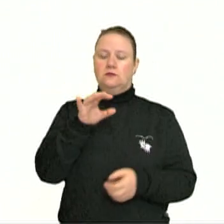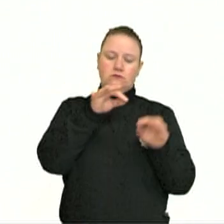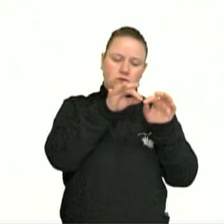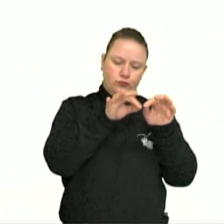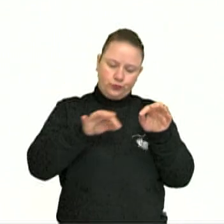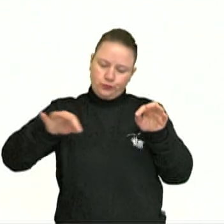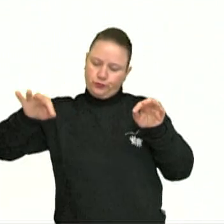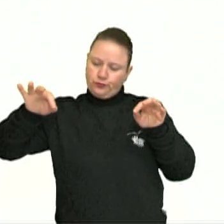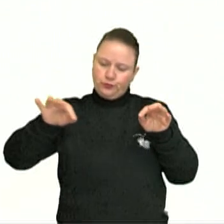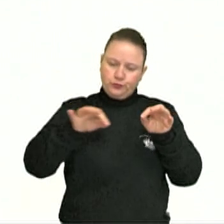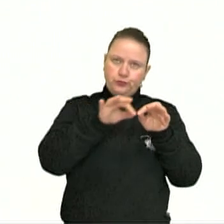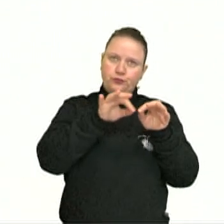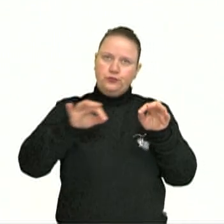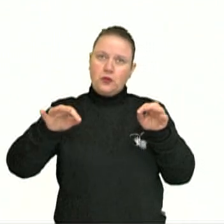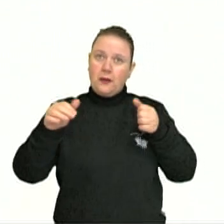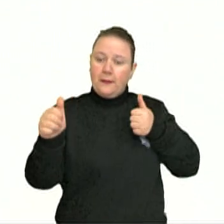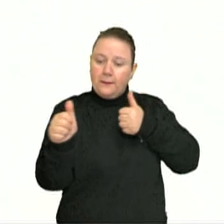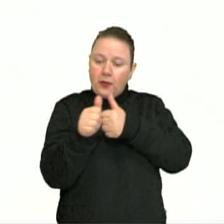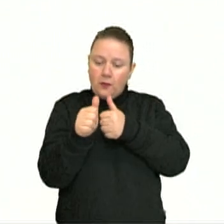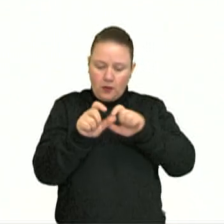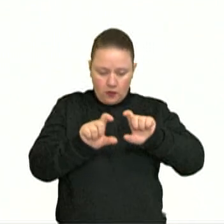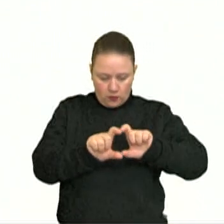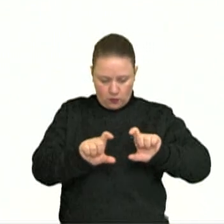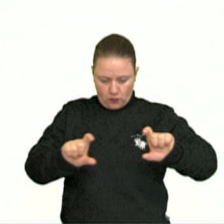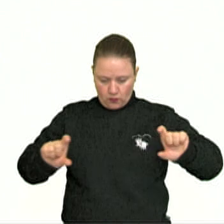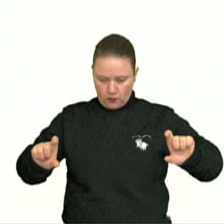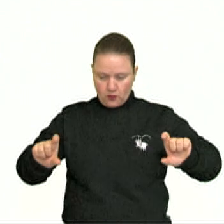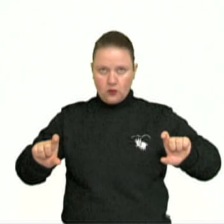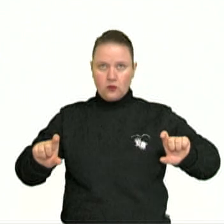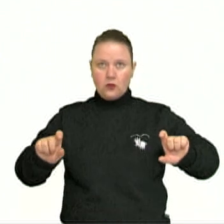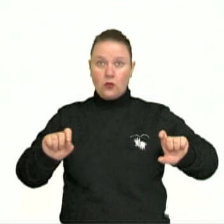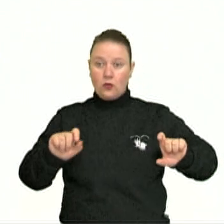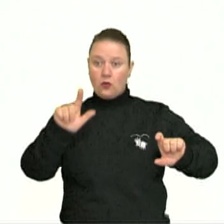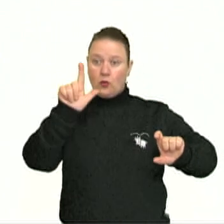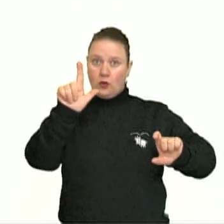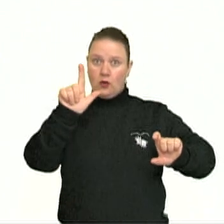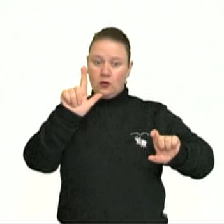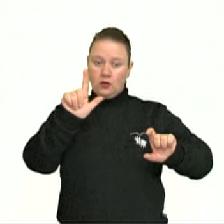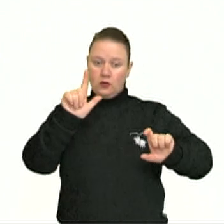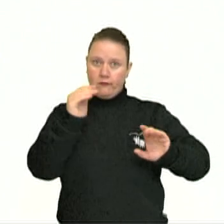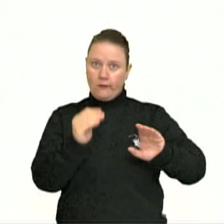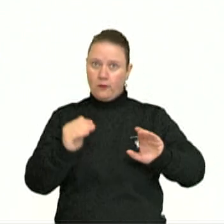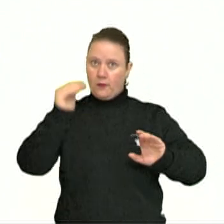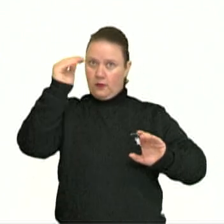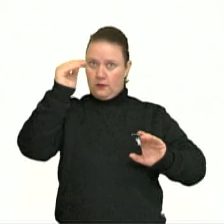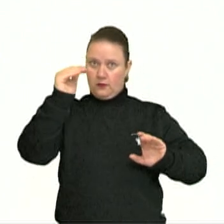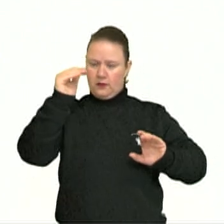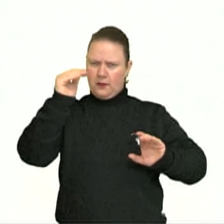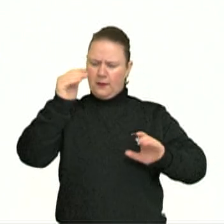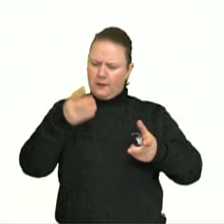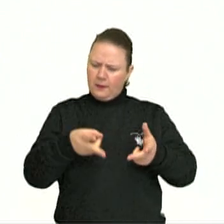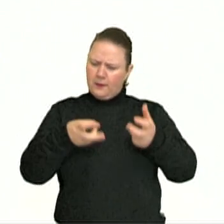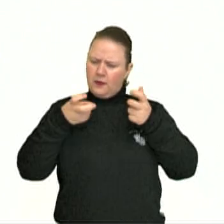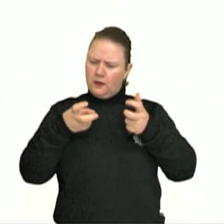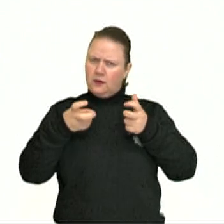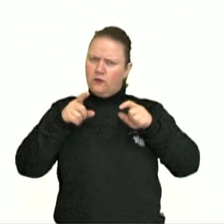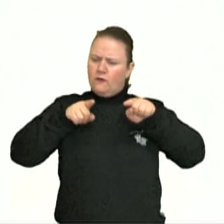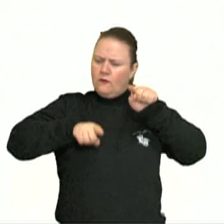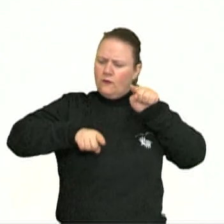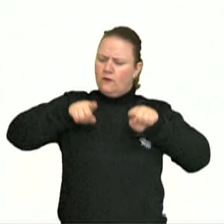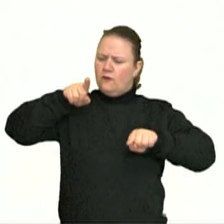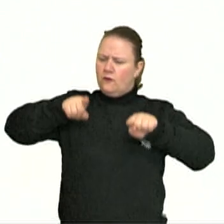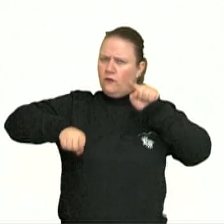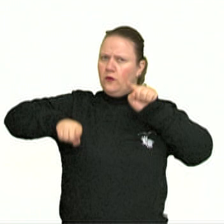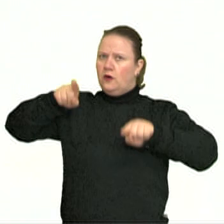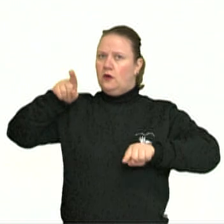mais perto do rodapé, o L aumentou, certo? Então, percebam que a variável, nesse caso aqui, é